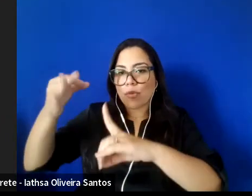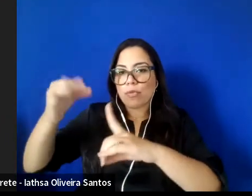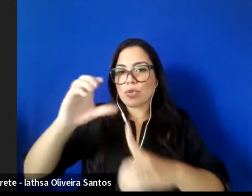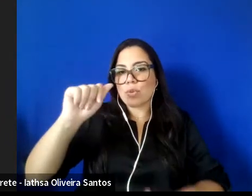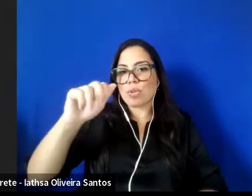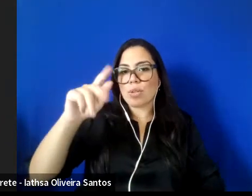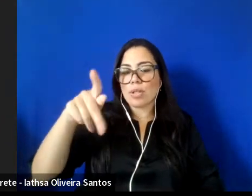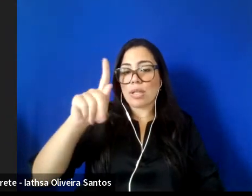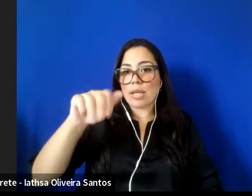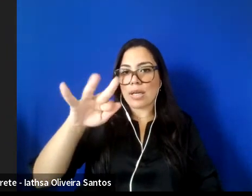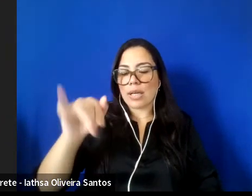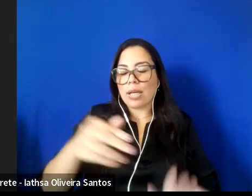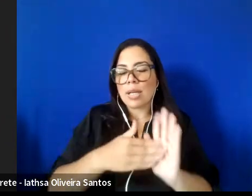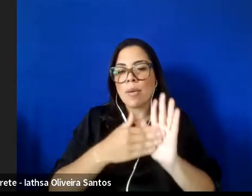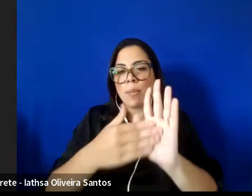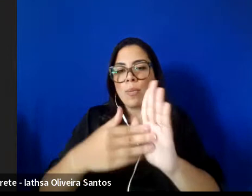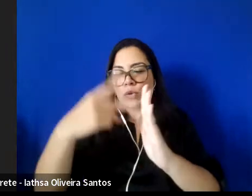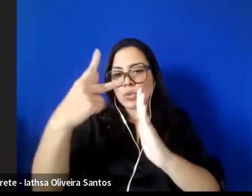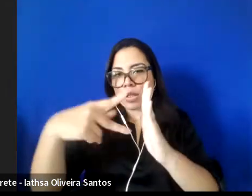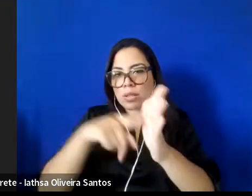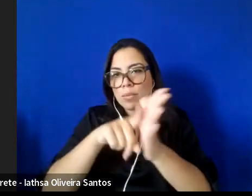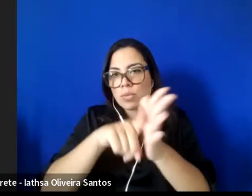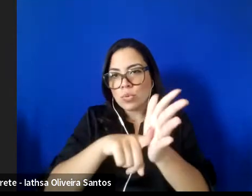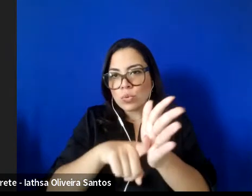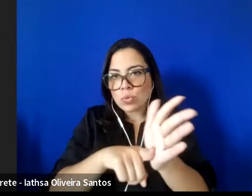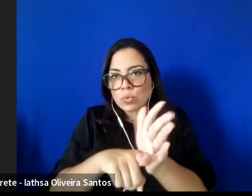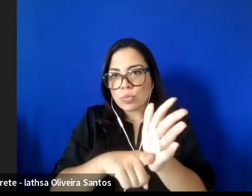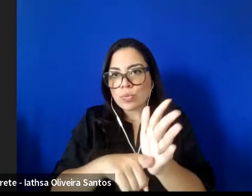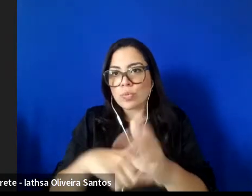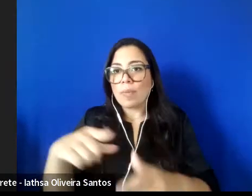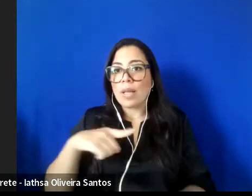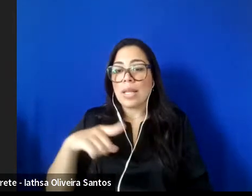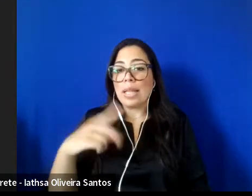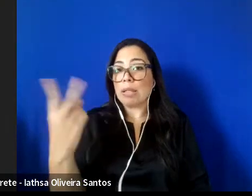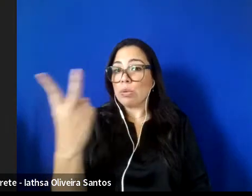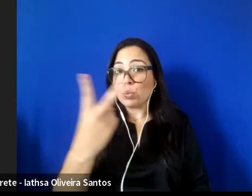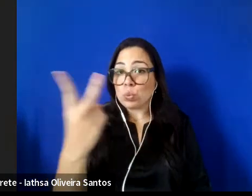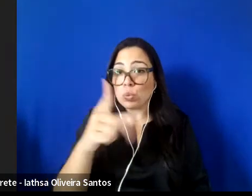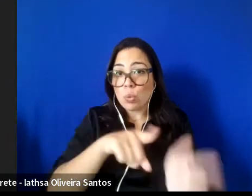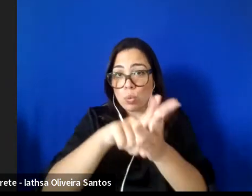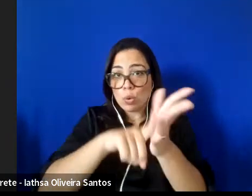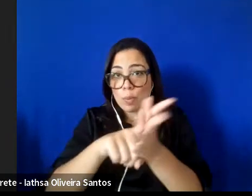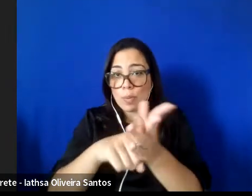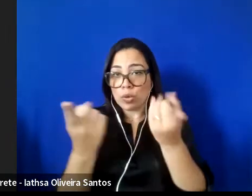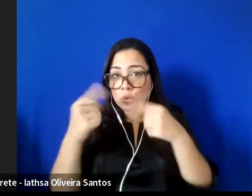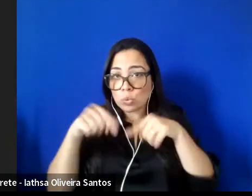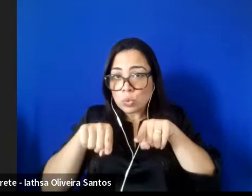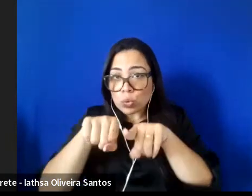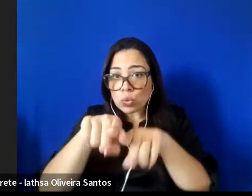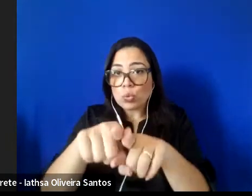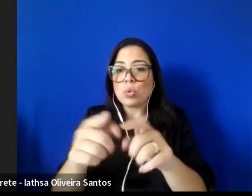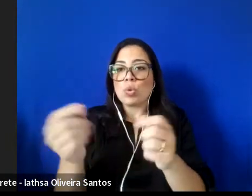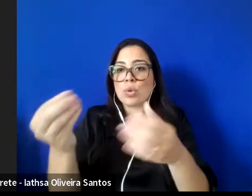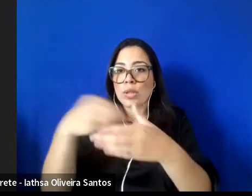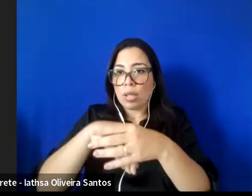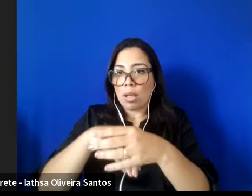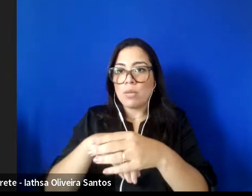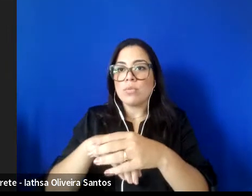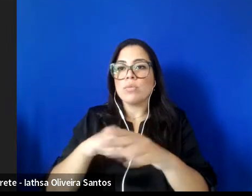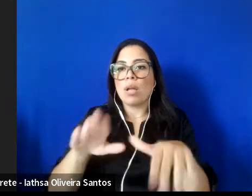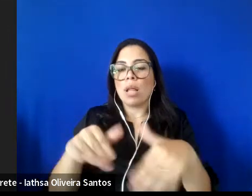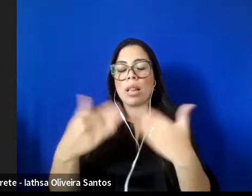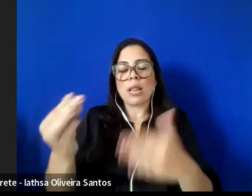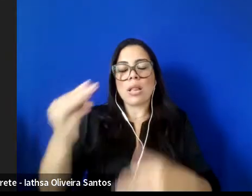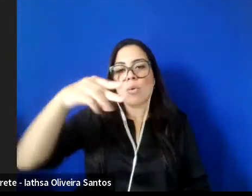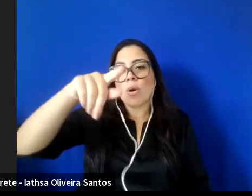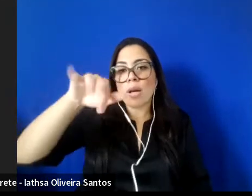dessa primeira pesquisa do núcleo. Como ela disse, haverá duas pesquisas em andamento dentro do núcleo e certamente em maio